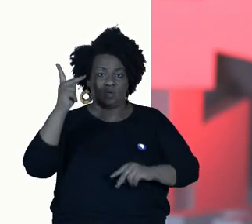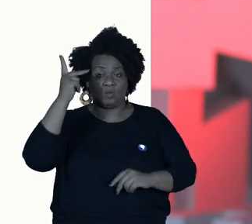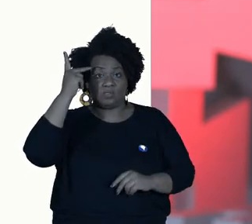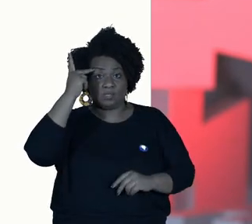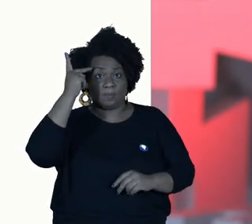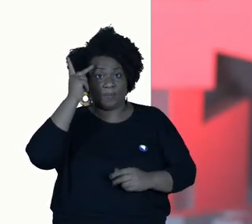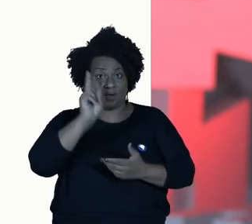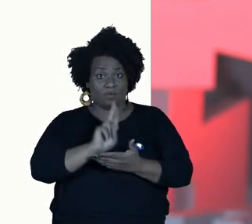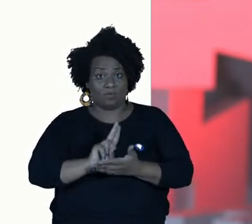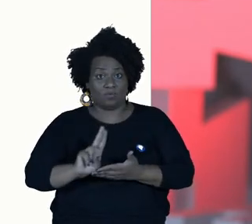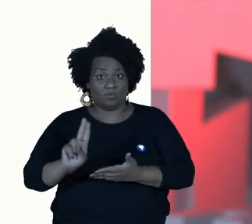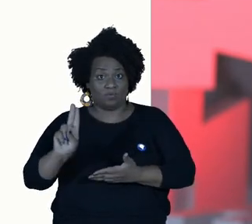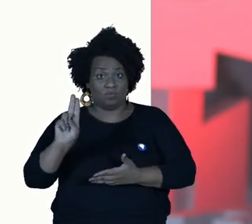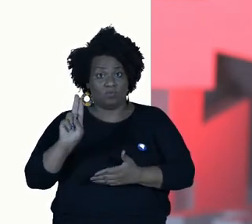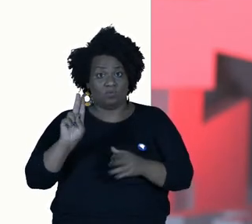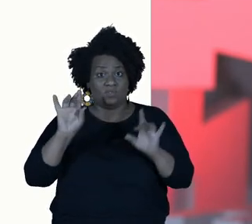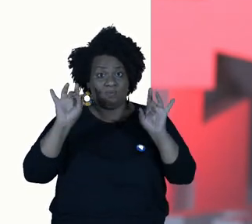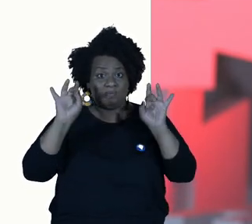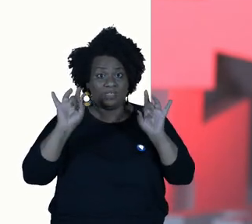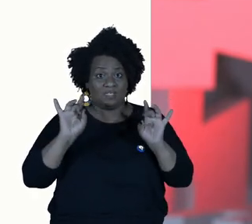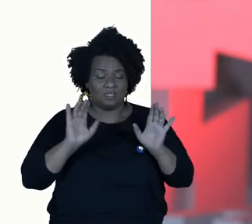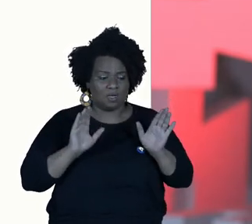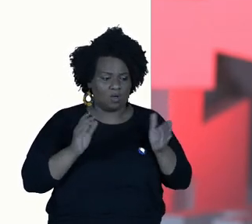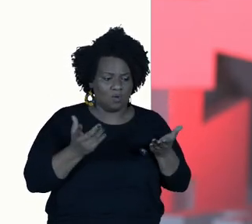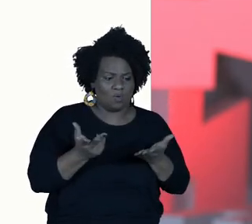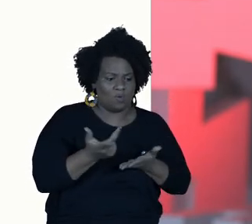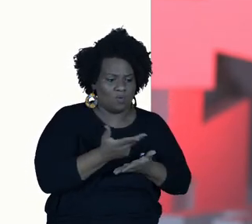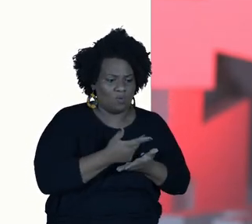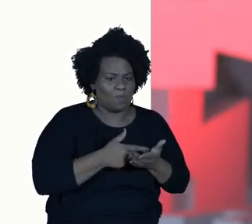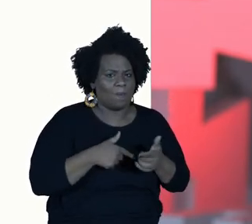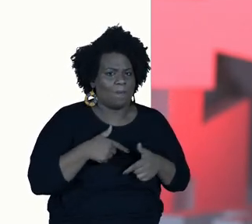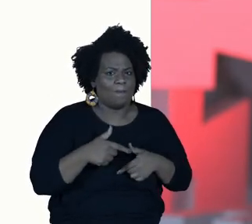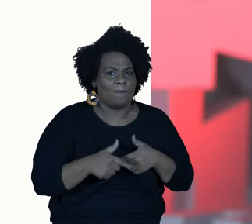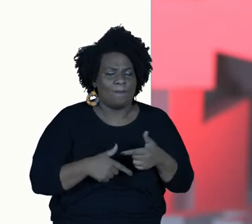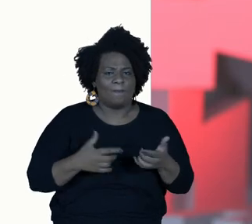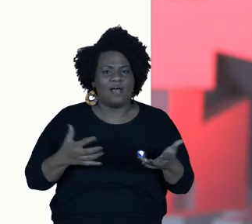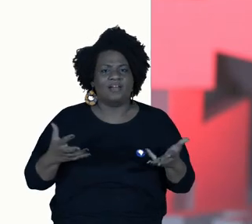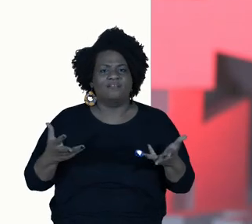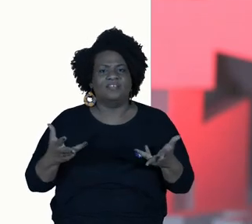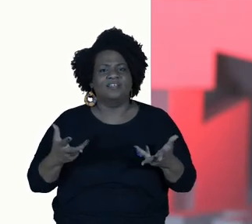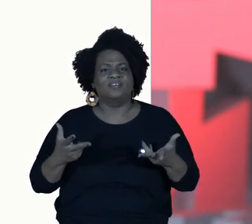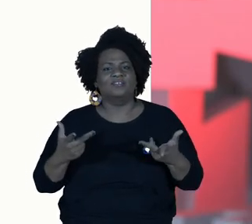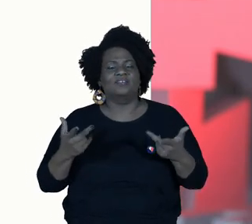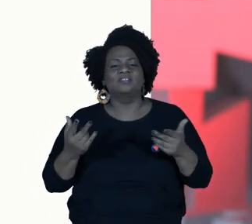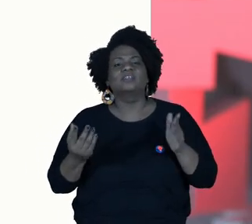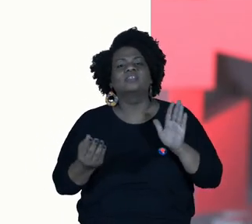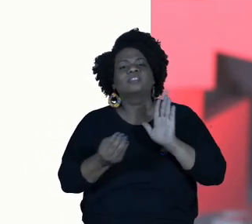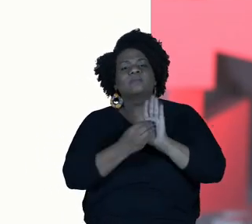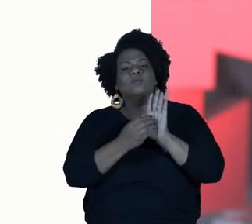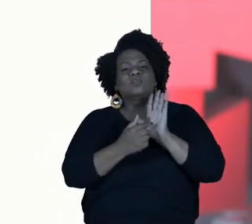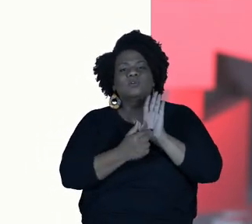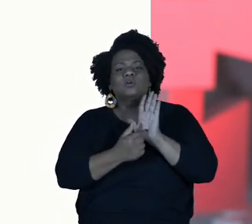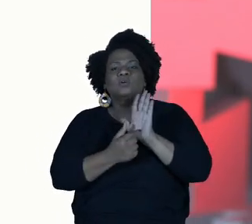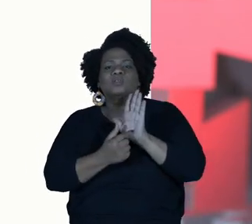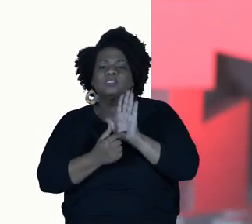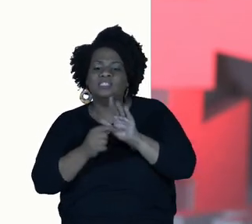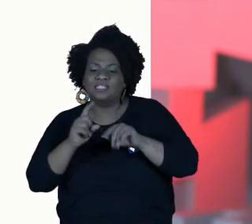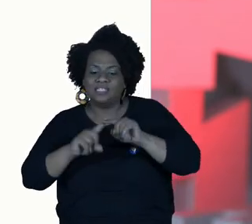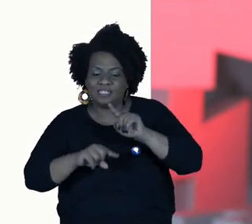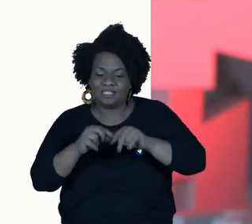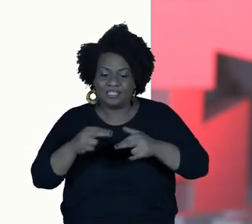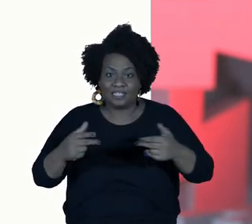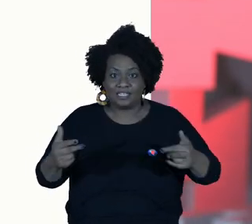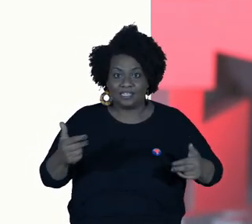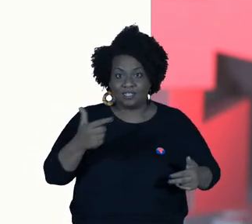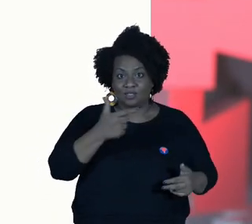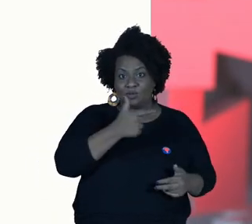e especialista em gravura, e tem um currículo maravilhoso, né? Nessa instalação, Tecelãs, ela é de